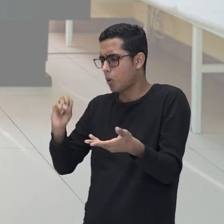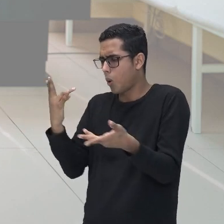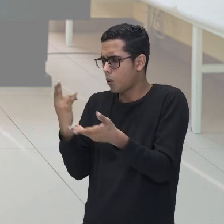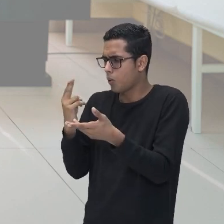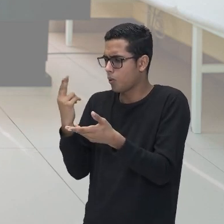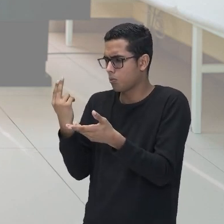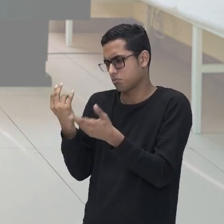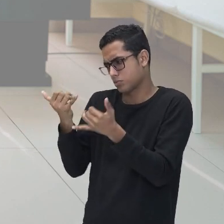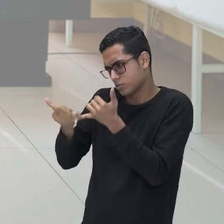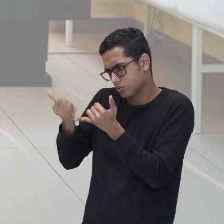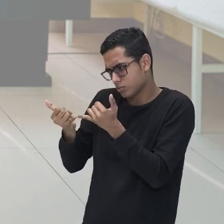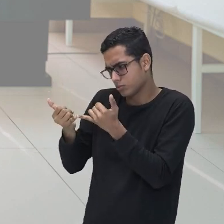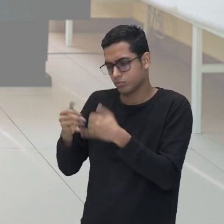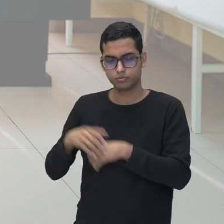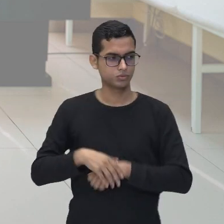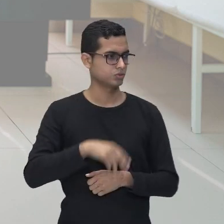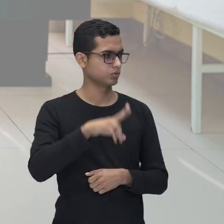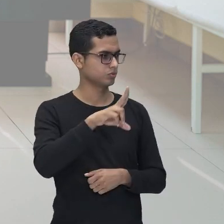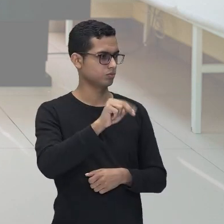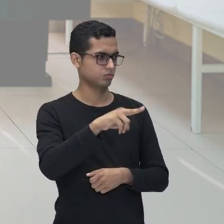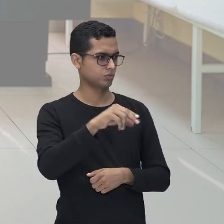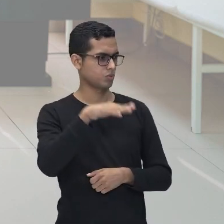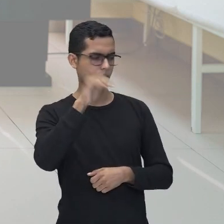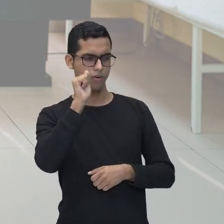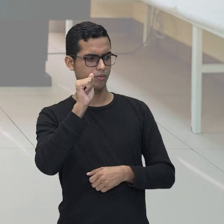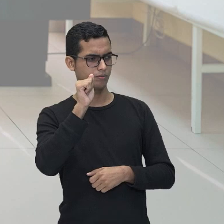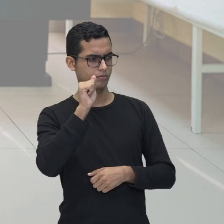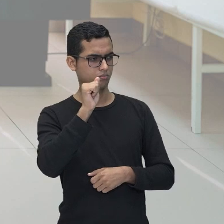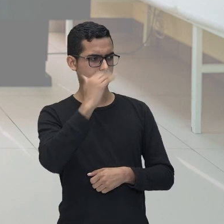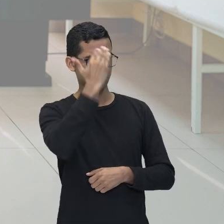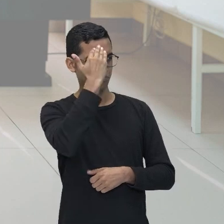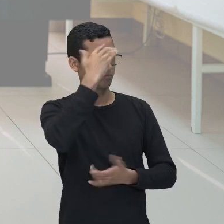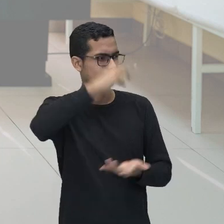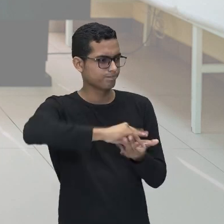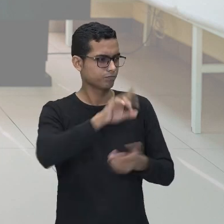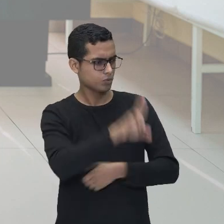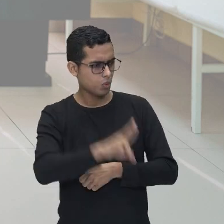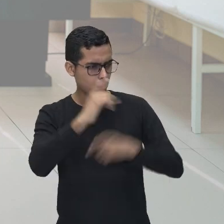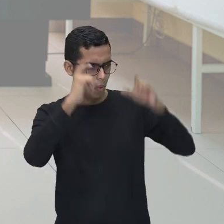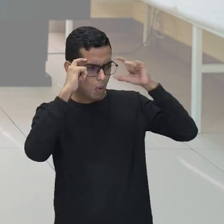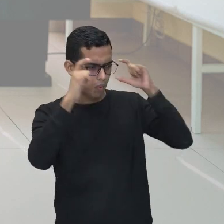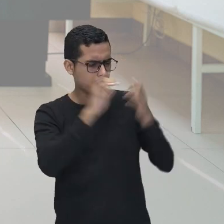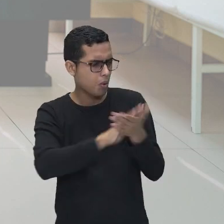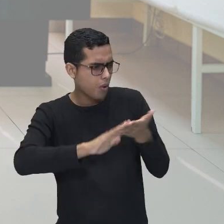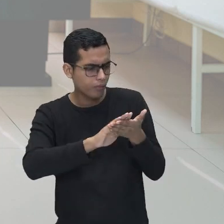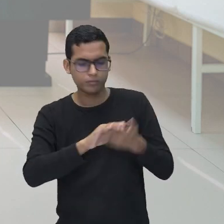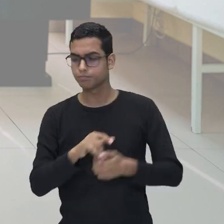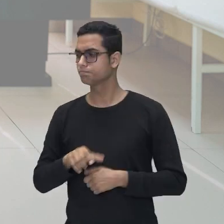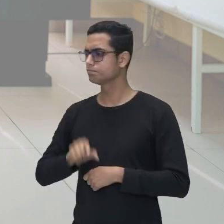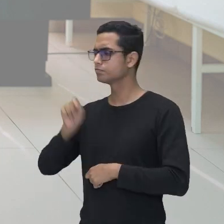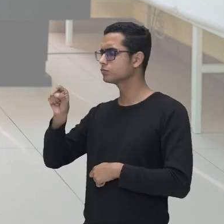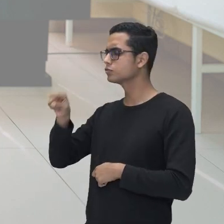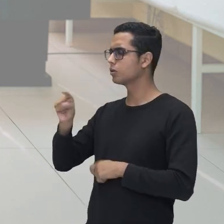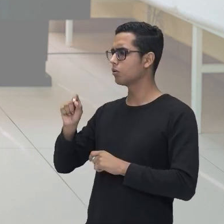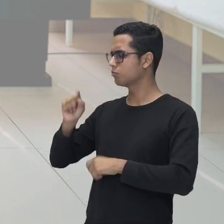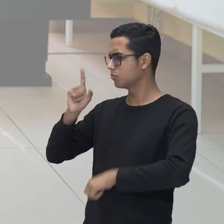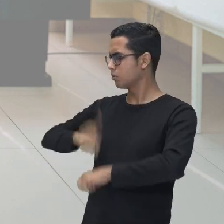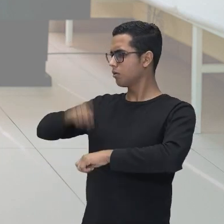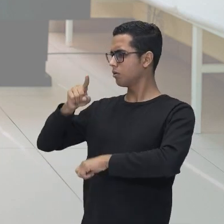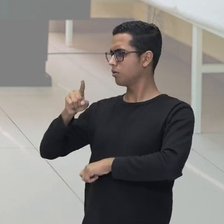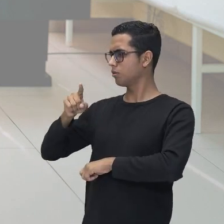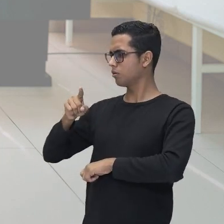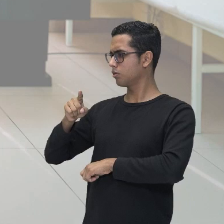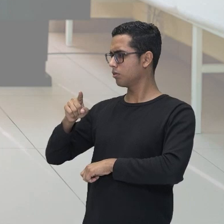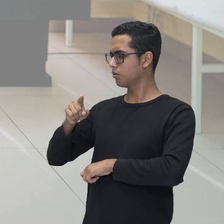parecido? Nunca, senhor doutor. Eu nem sequer uso óculos. E diz-me que foi de repente? Sim,